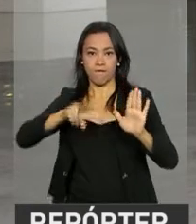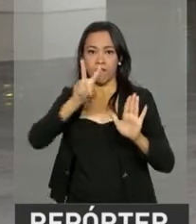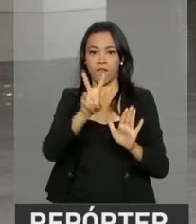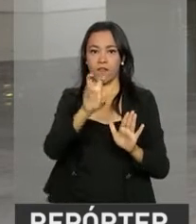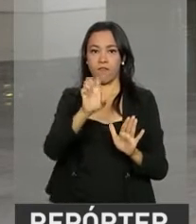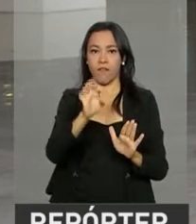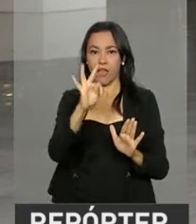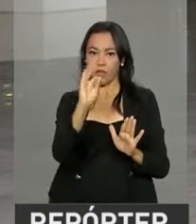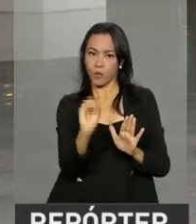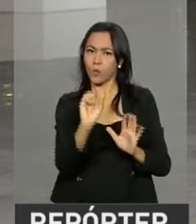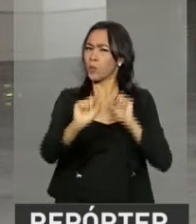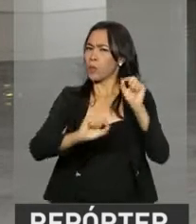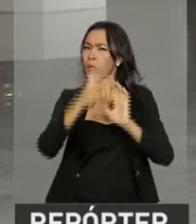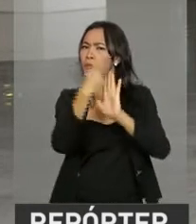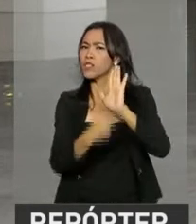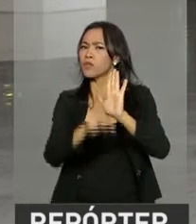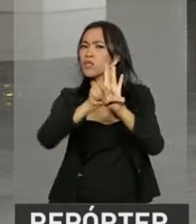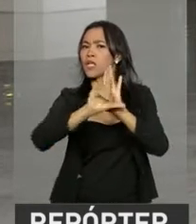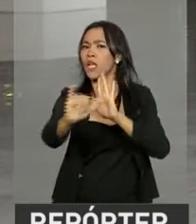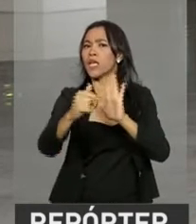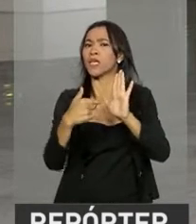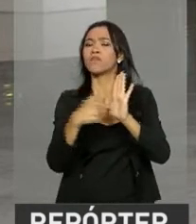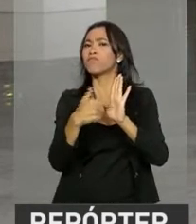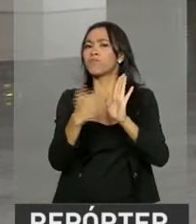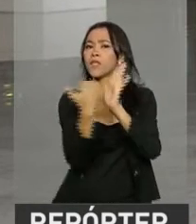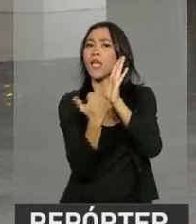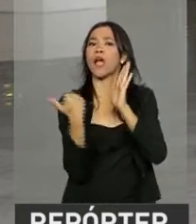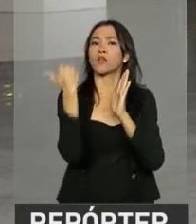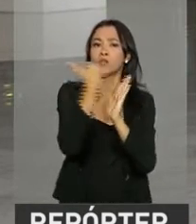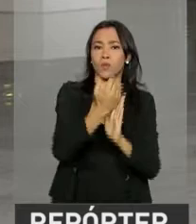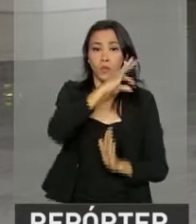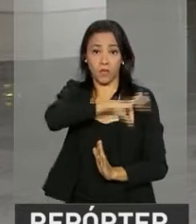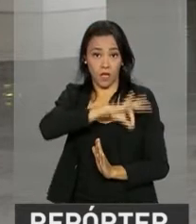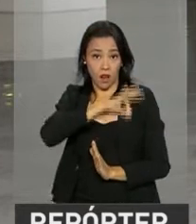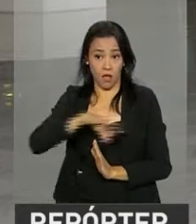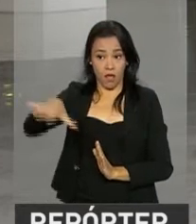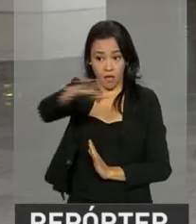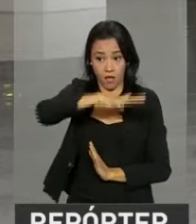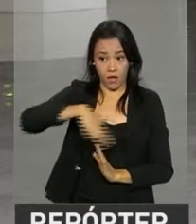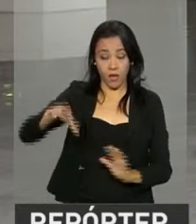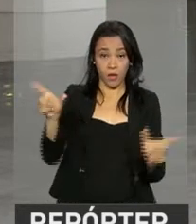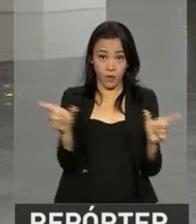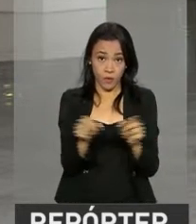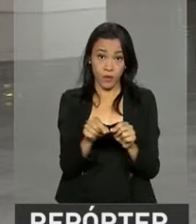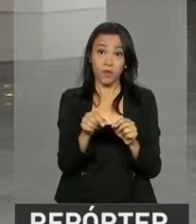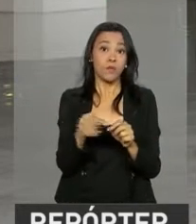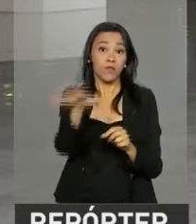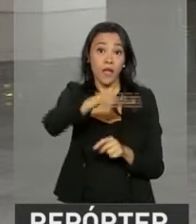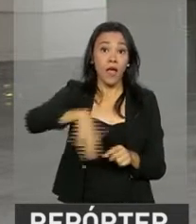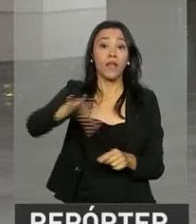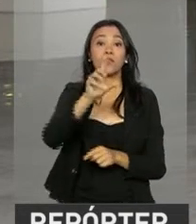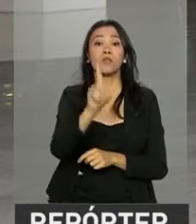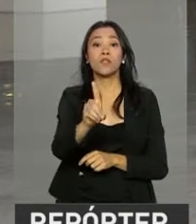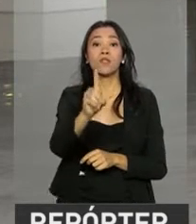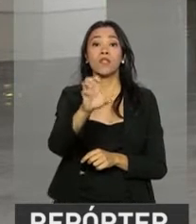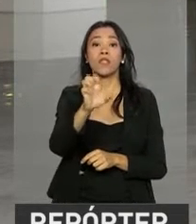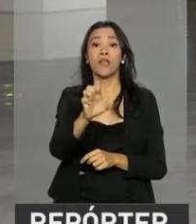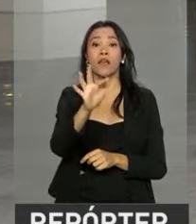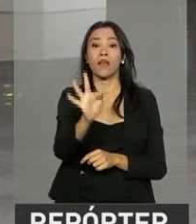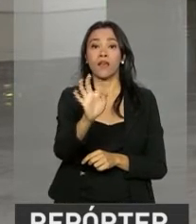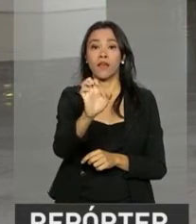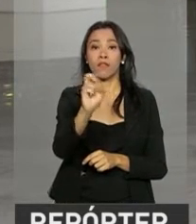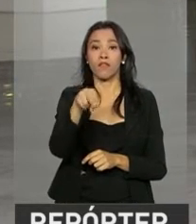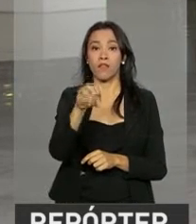reajuste, o projeto de lei que previa um reajuste nos salários dos defensores públicos da União. Esse veto integral